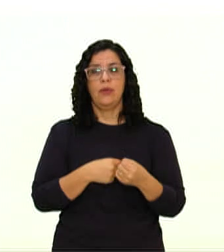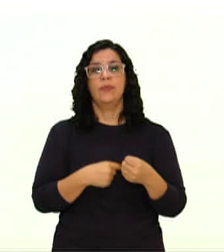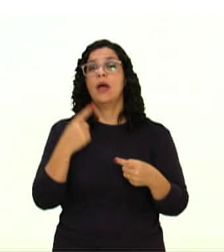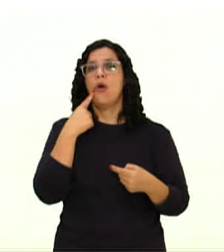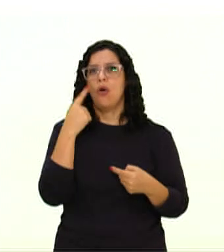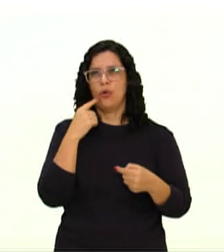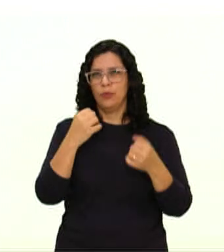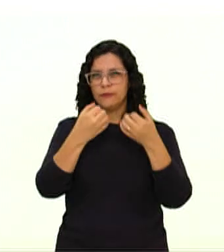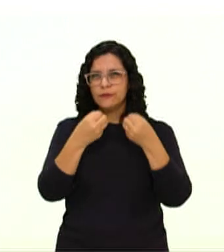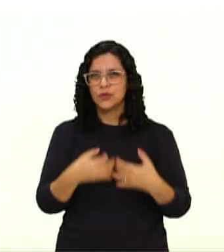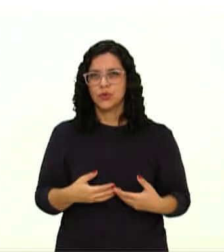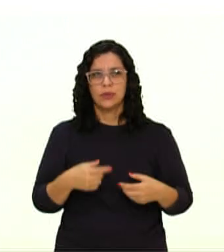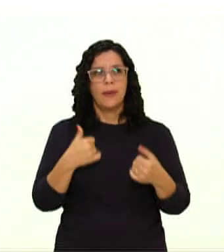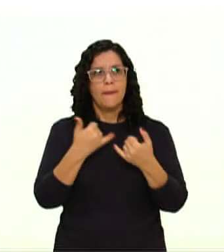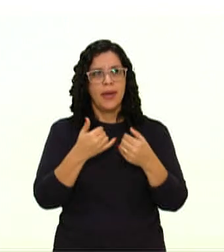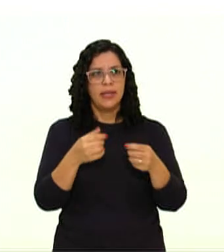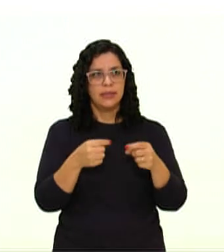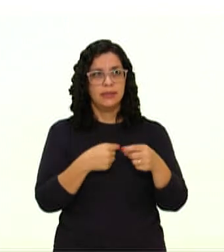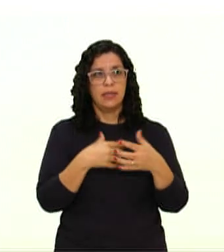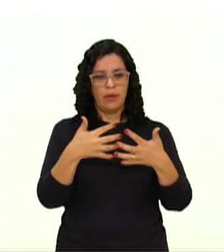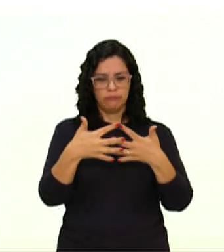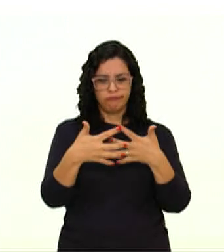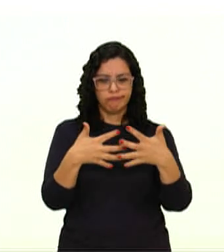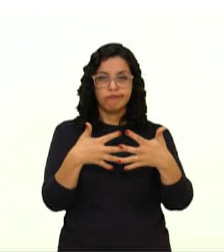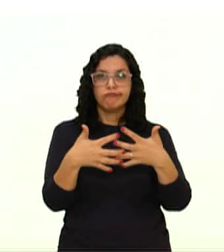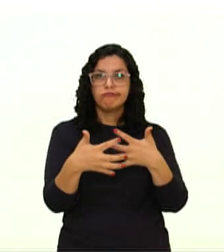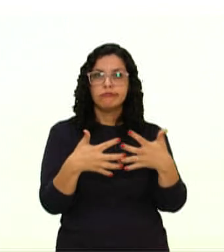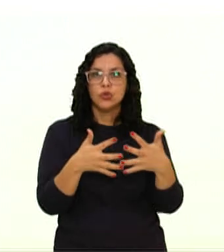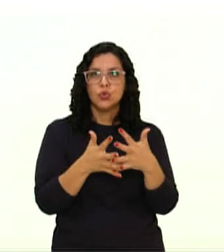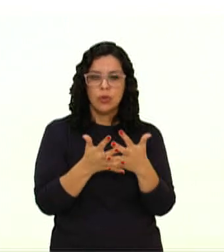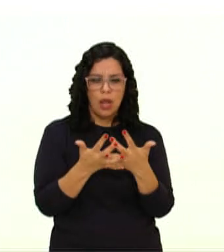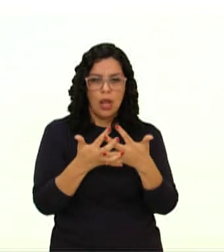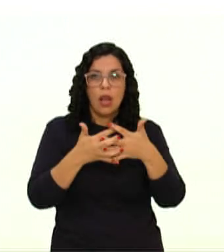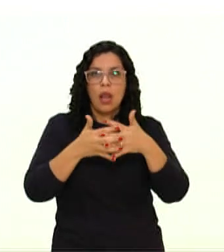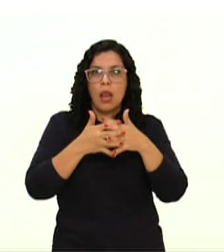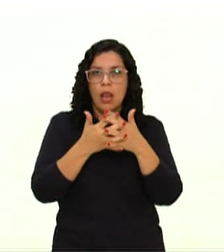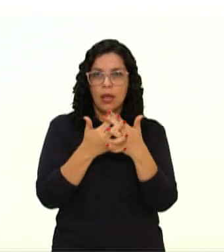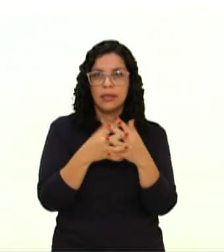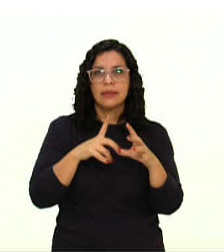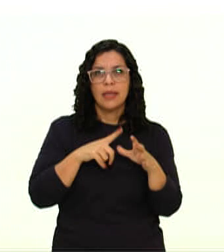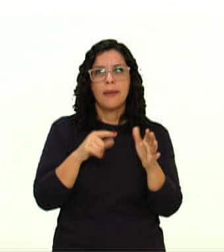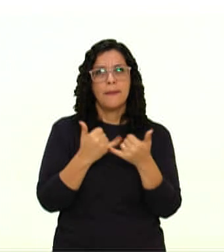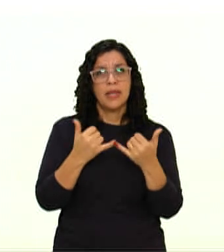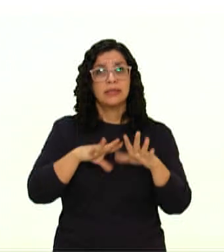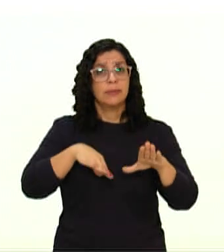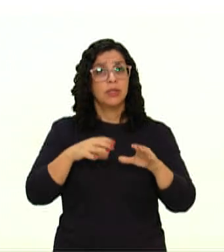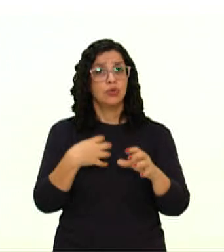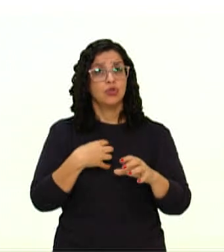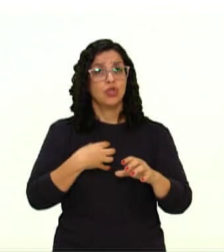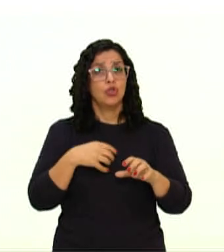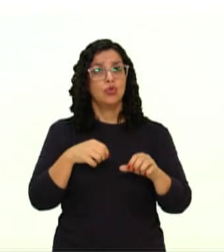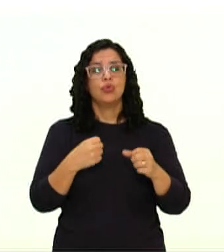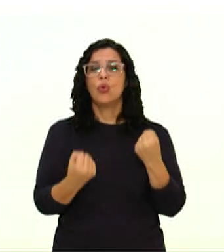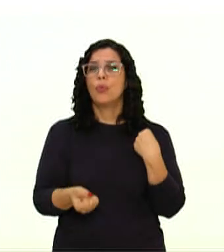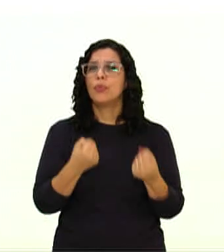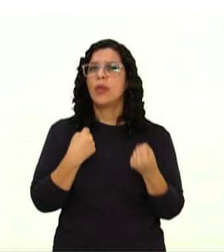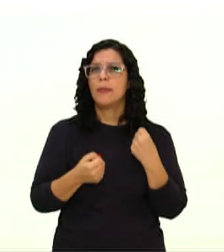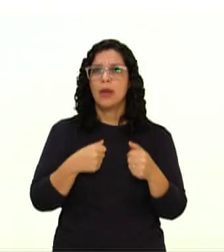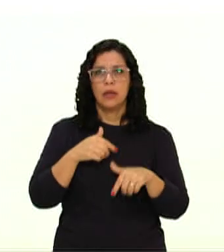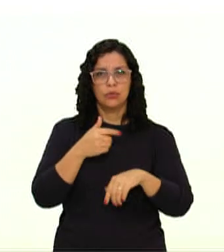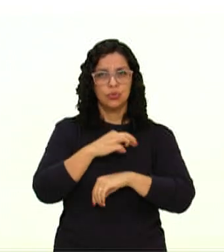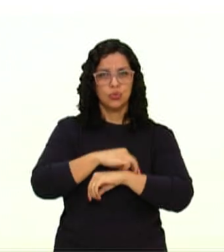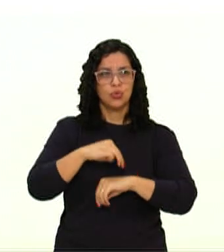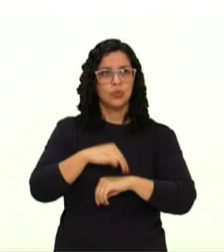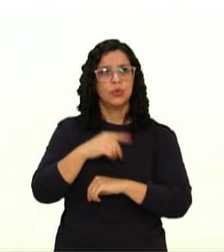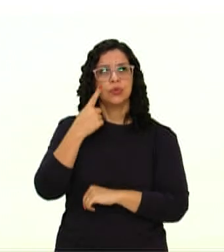os filamentos de miosina, eles vão se intercalar, se sobrepor em algumas situações conforme a contração muscular. Aqui eu estou mostrando para